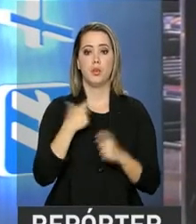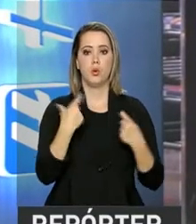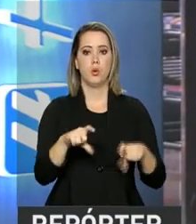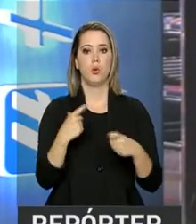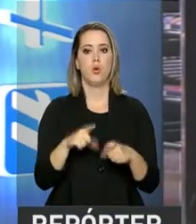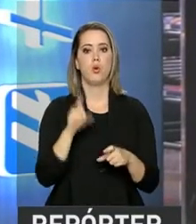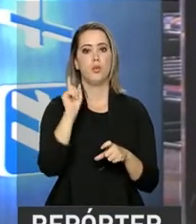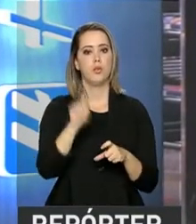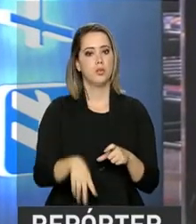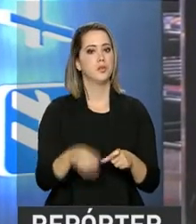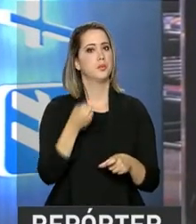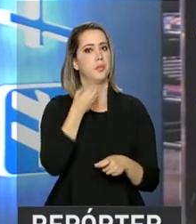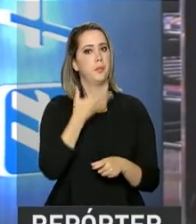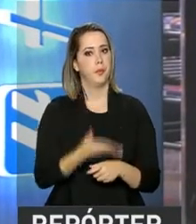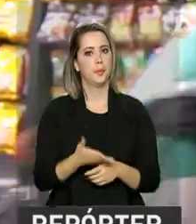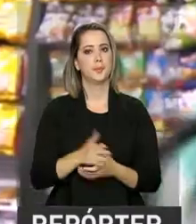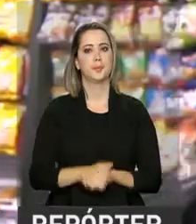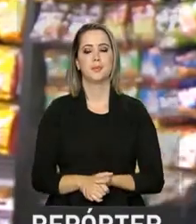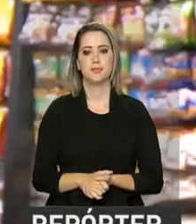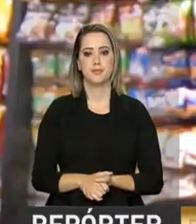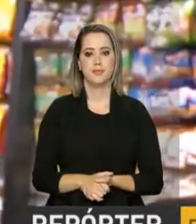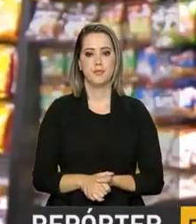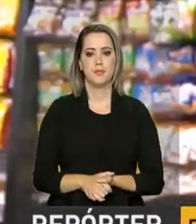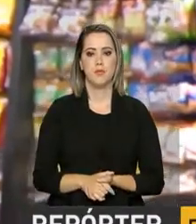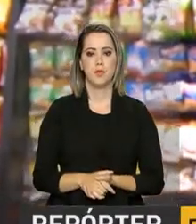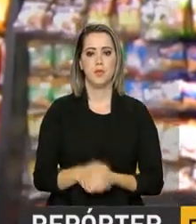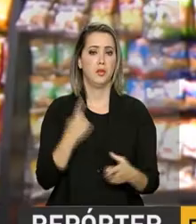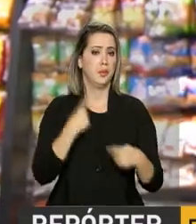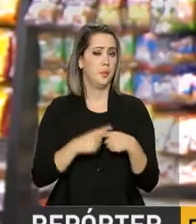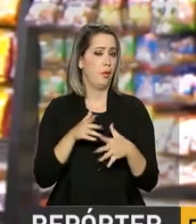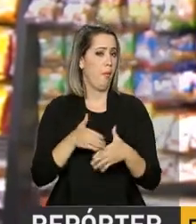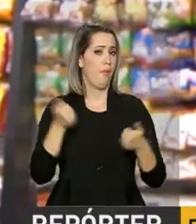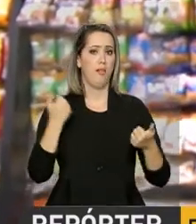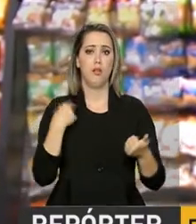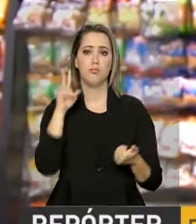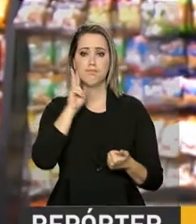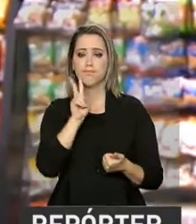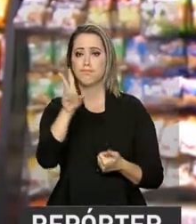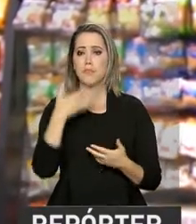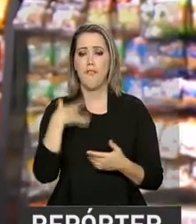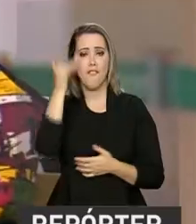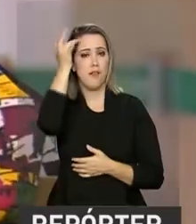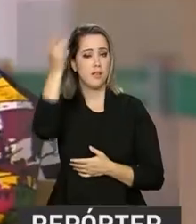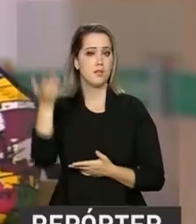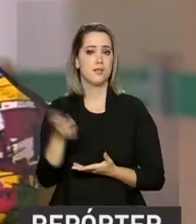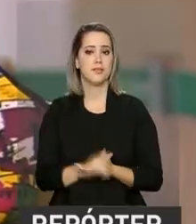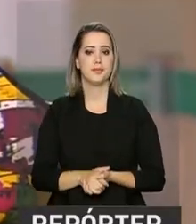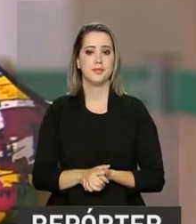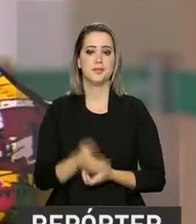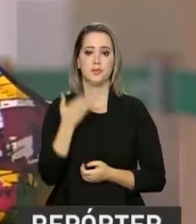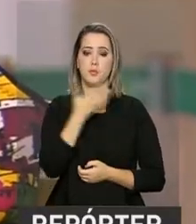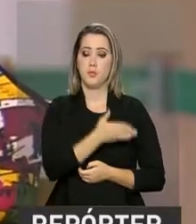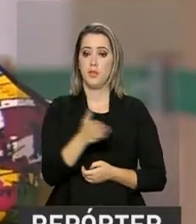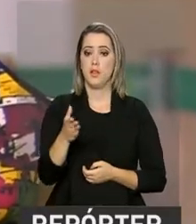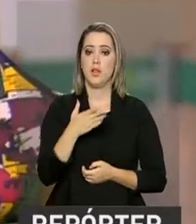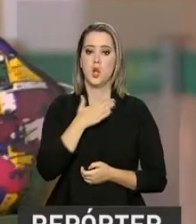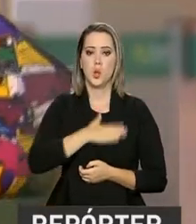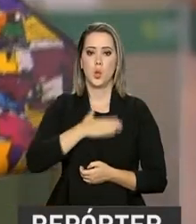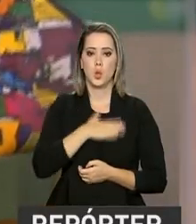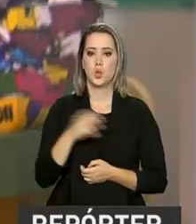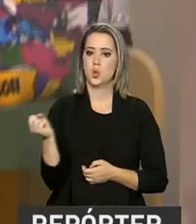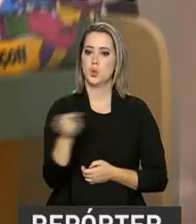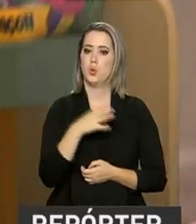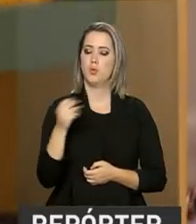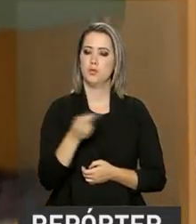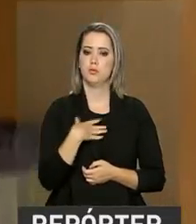comércio nos terminais já alivia. Acho que pela conveniência, né? Pela conveniência, facilidade. Tânia, que gosta muito de